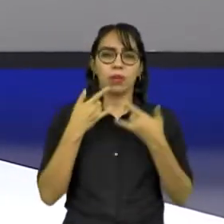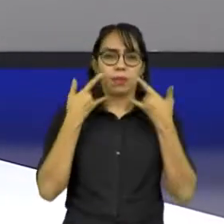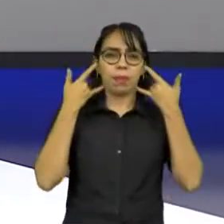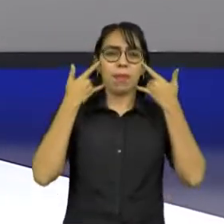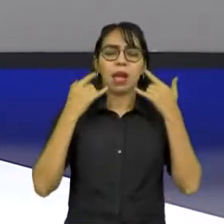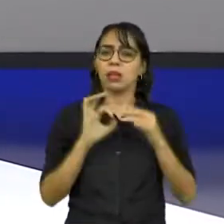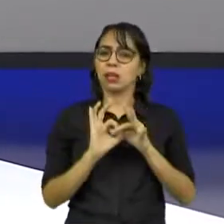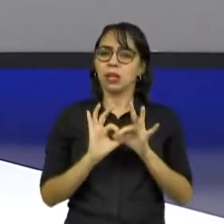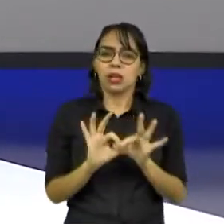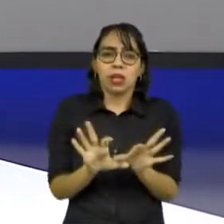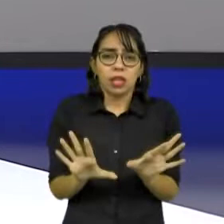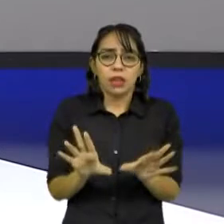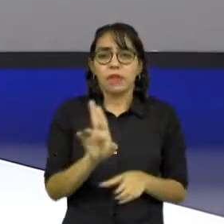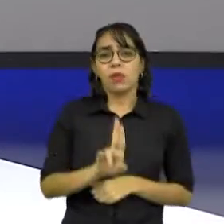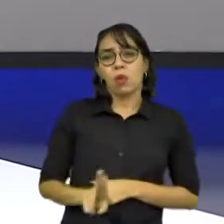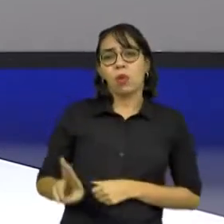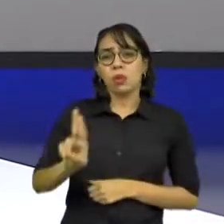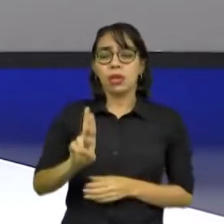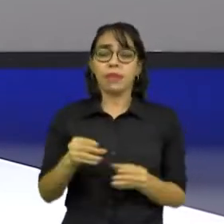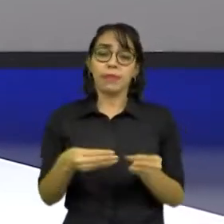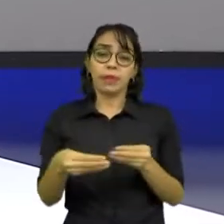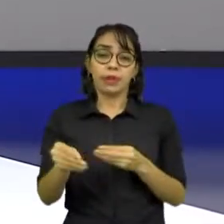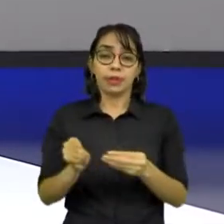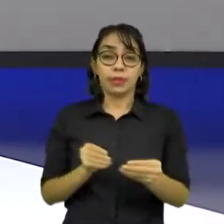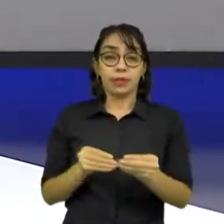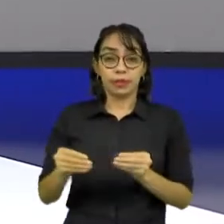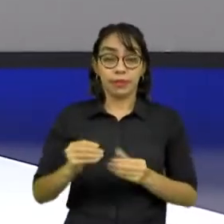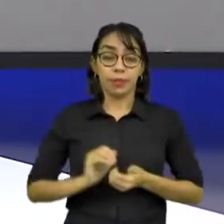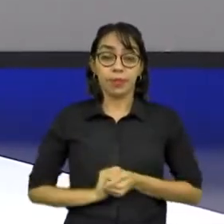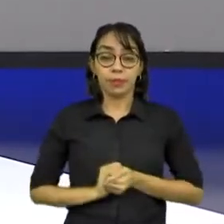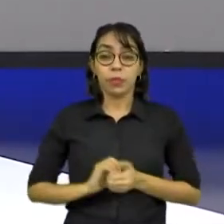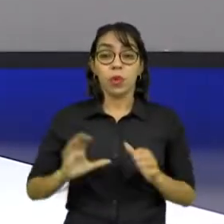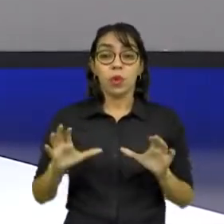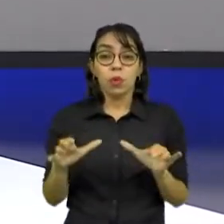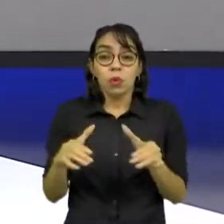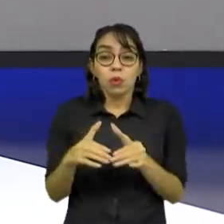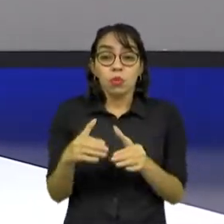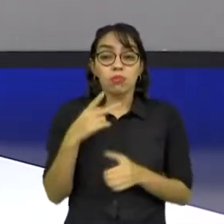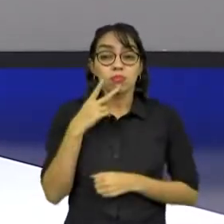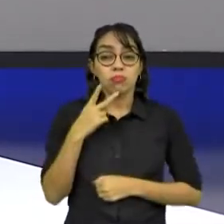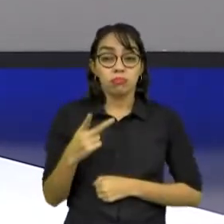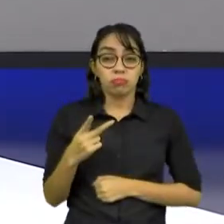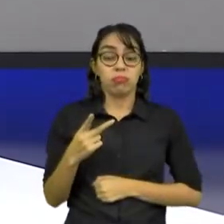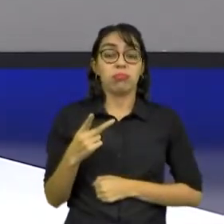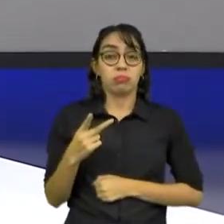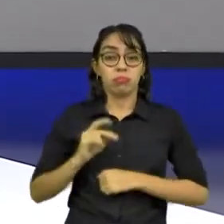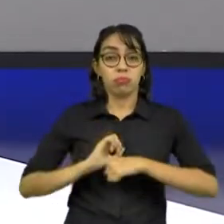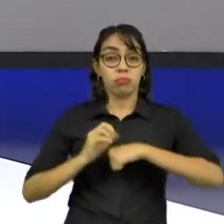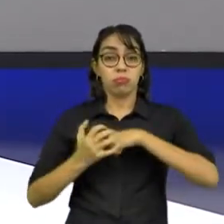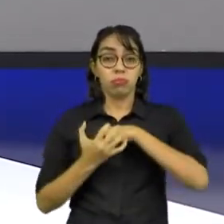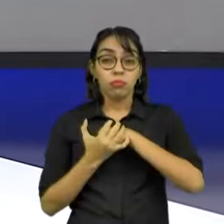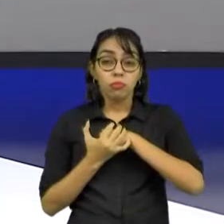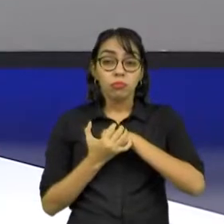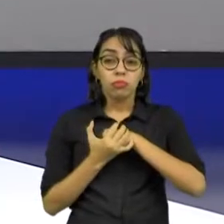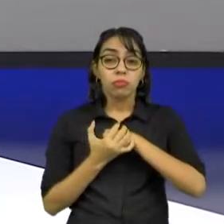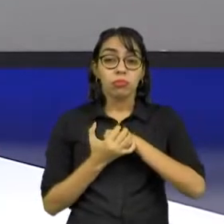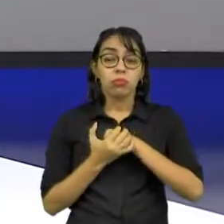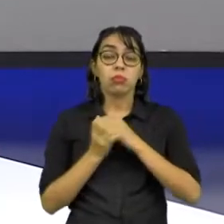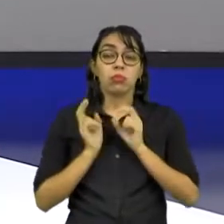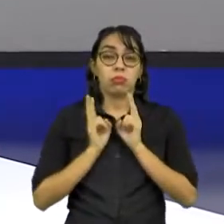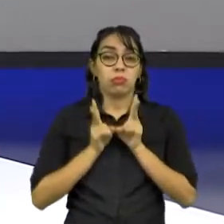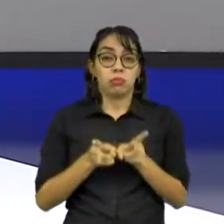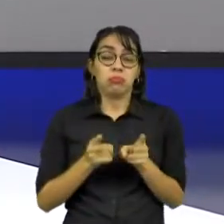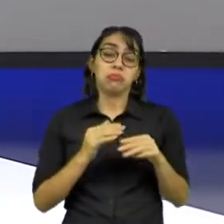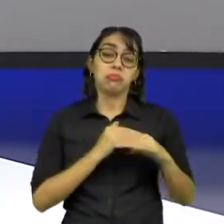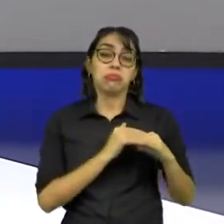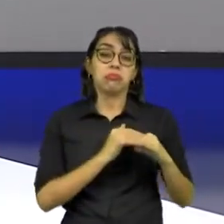uso de máscaras. De acordo com o comitê, o número de casos da Covid-19 mantém uma relativa